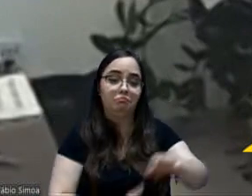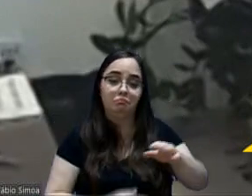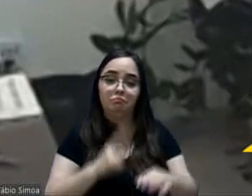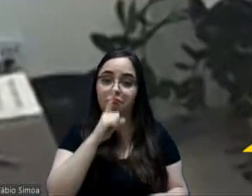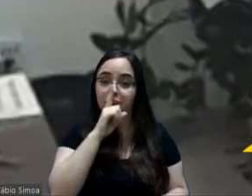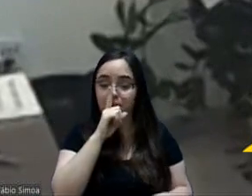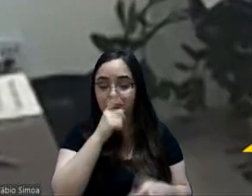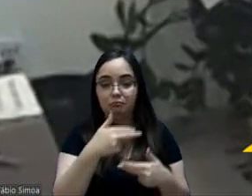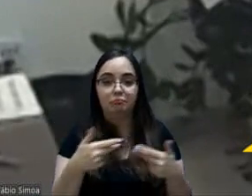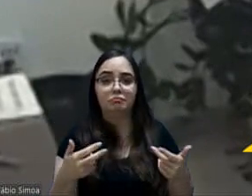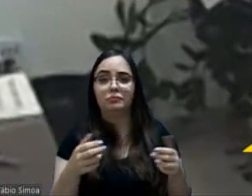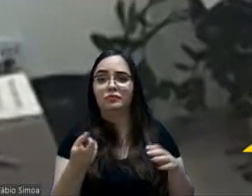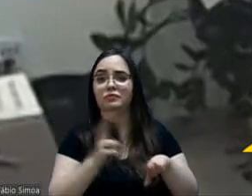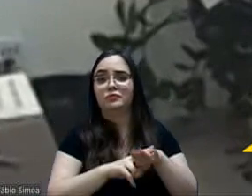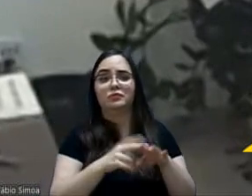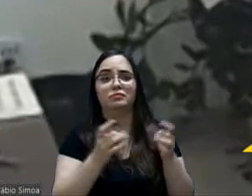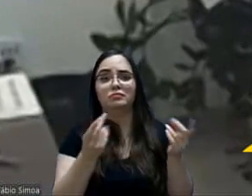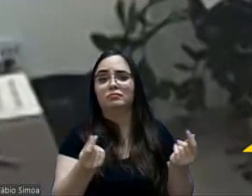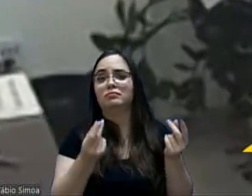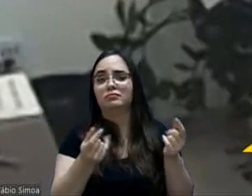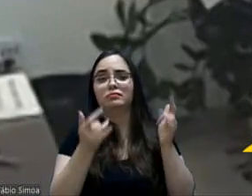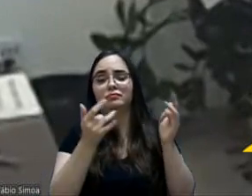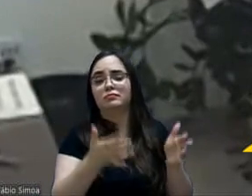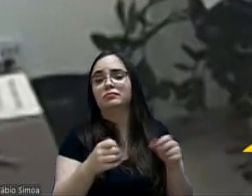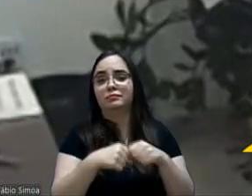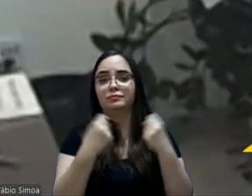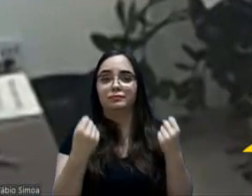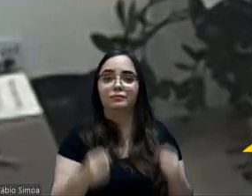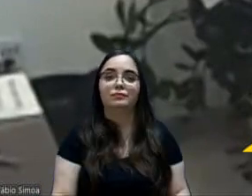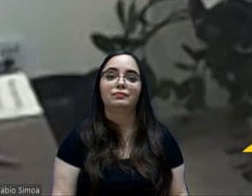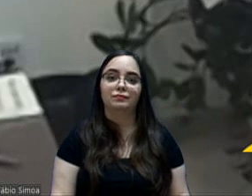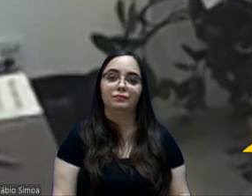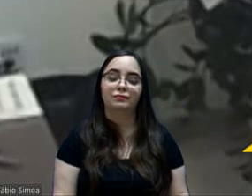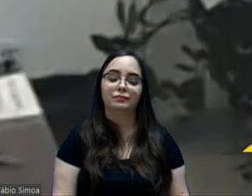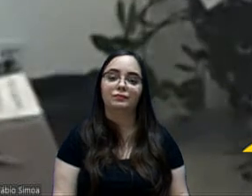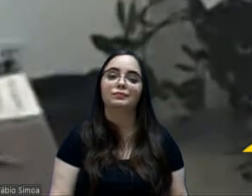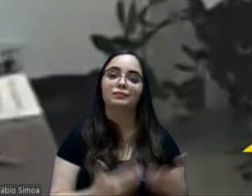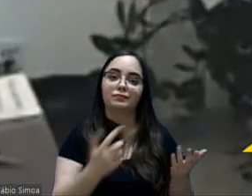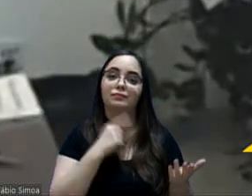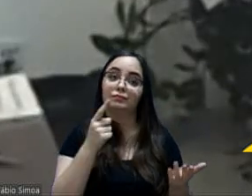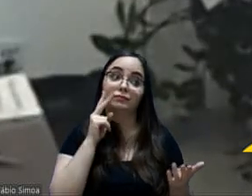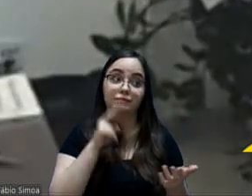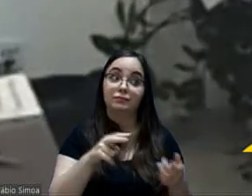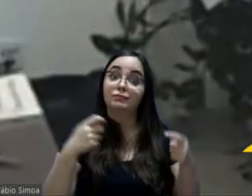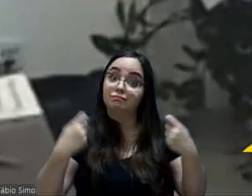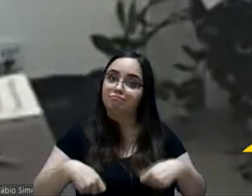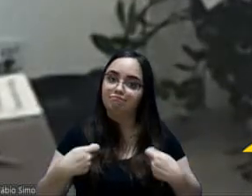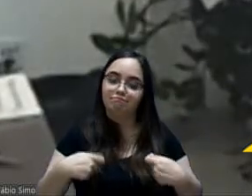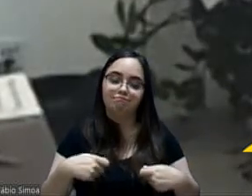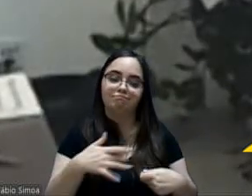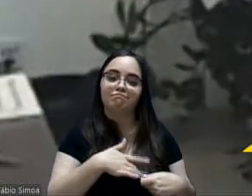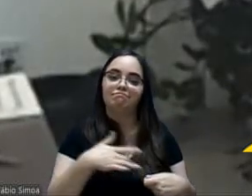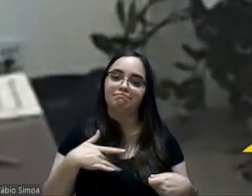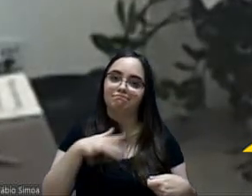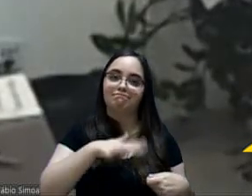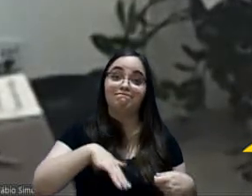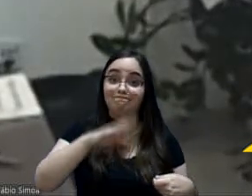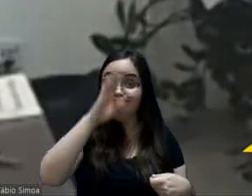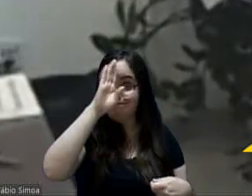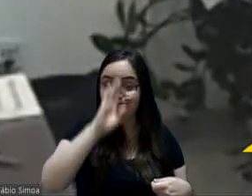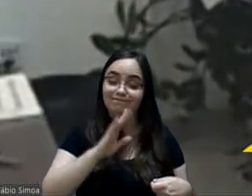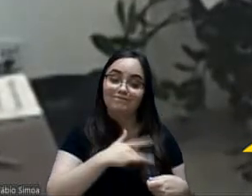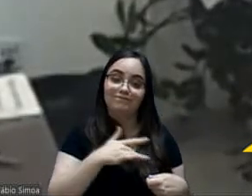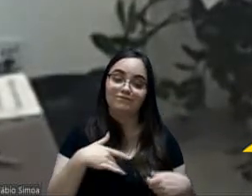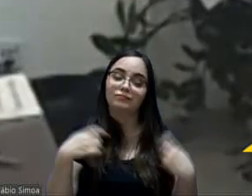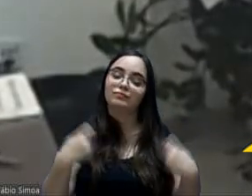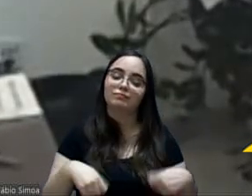e não foi feito aquilo. Eu falei, que absurdo, né? Então, a gente fica vendo assim que necessita, a saúde pública necessita, né? A gente falou